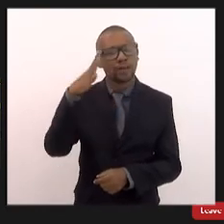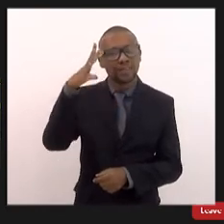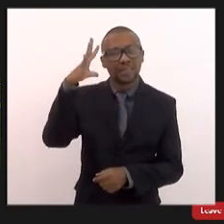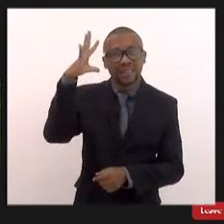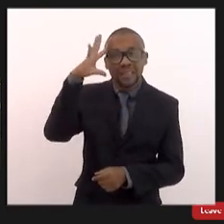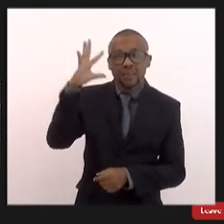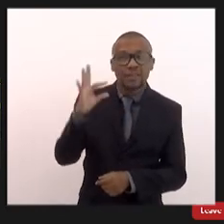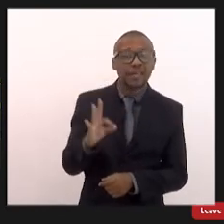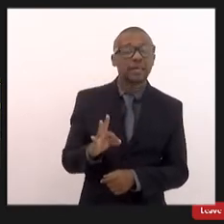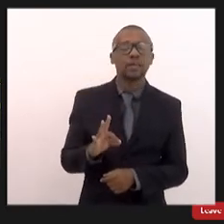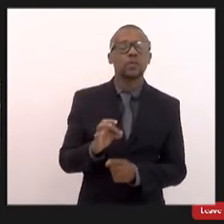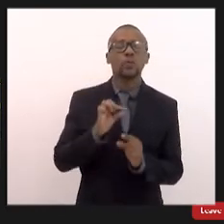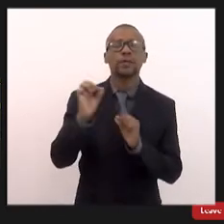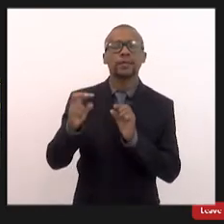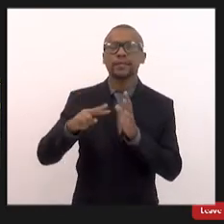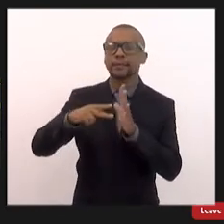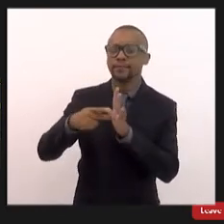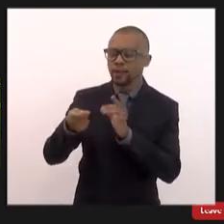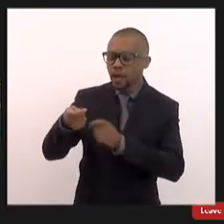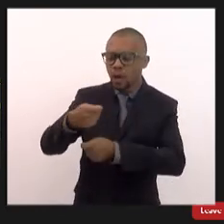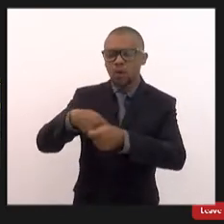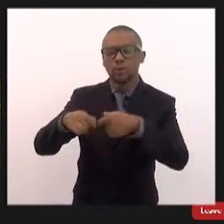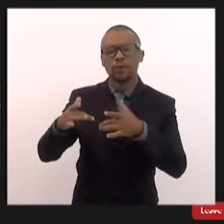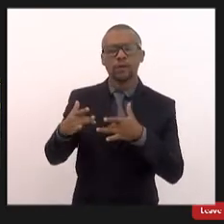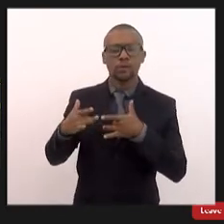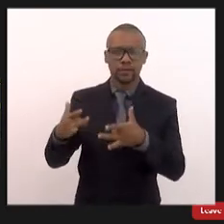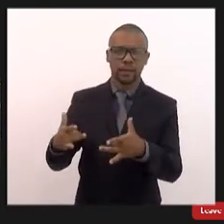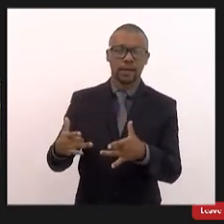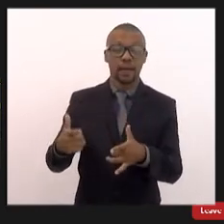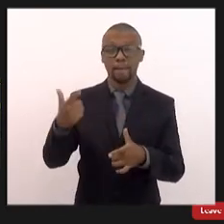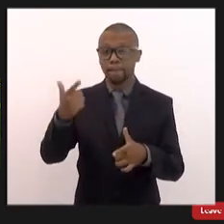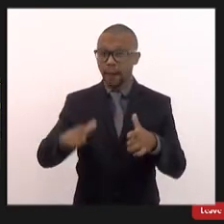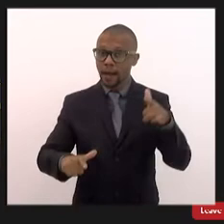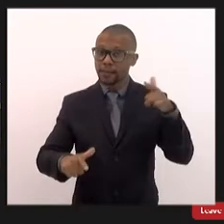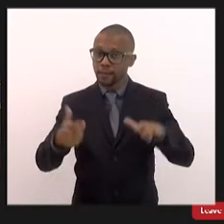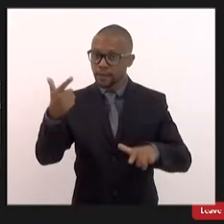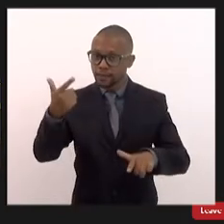o que é a economia solidária. É muito mais que